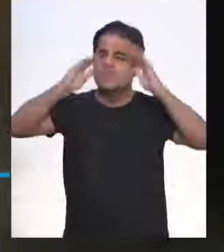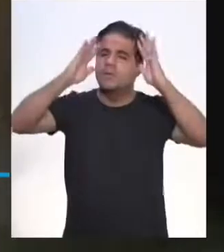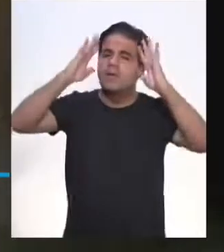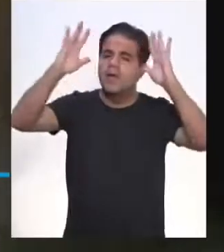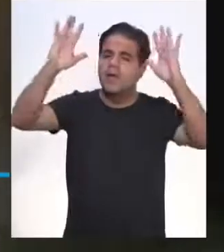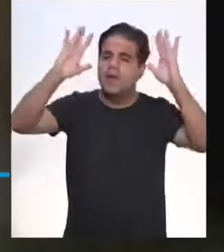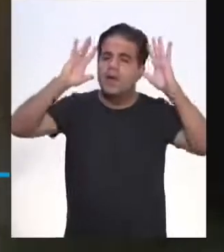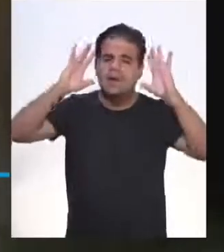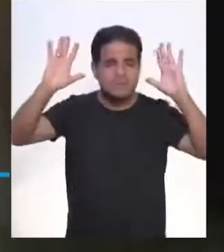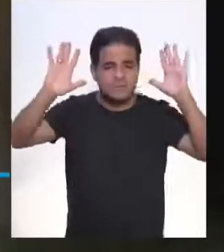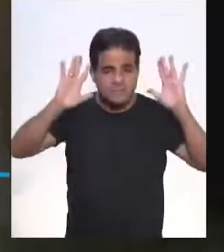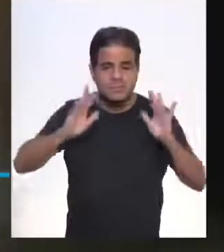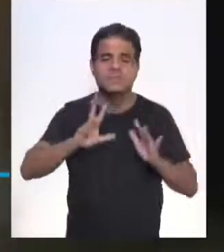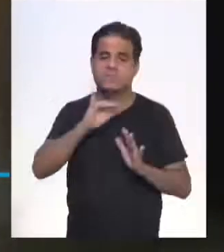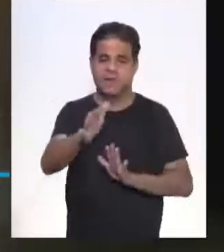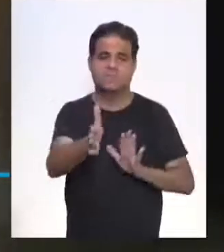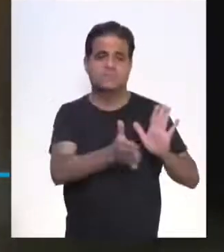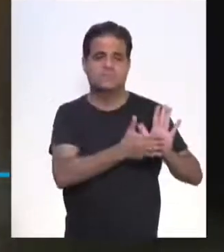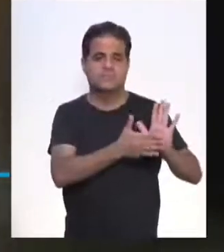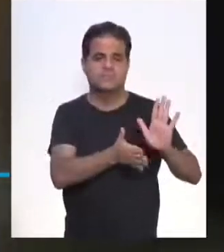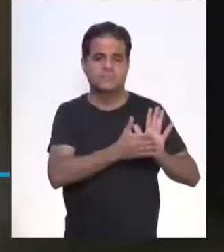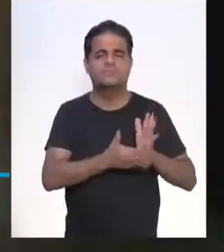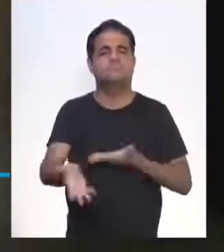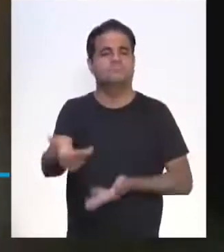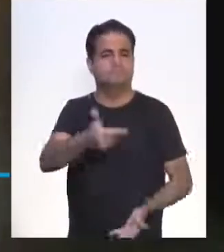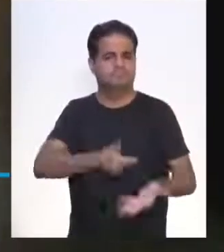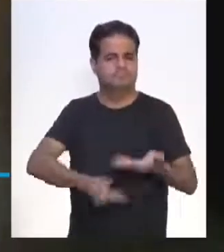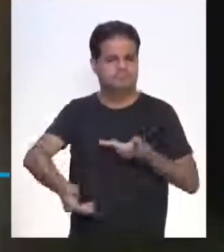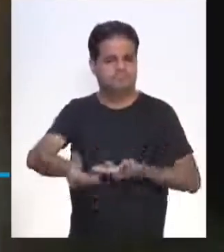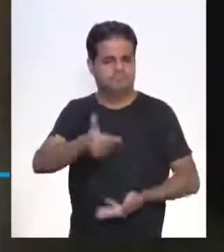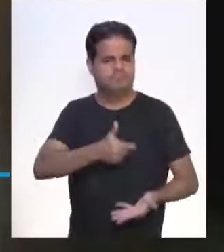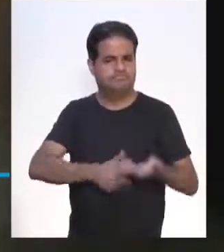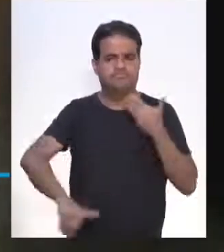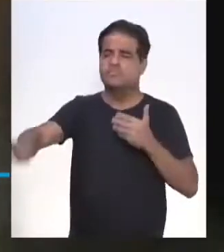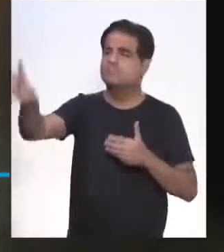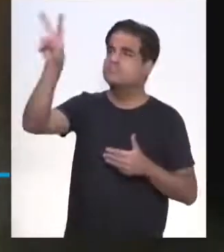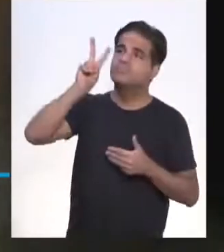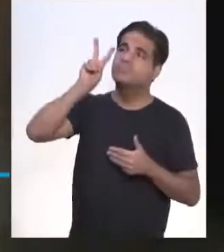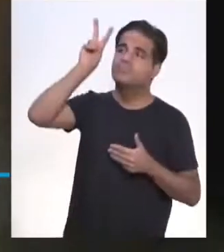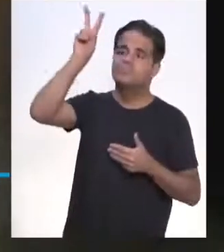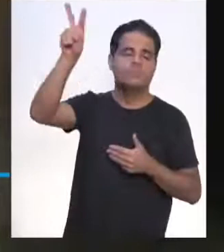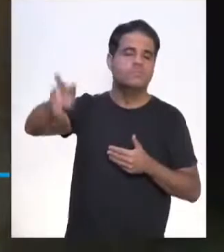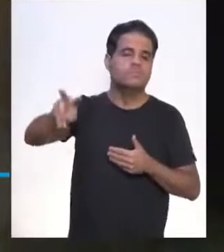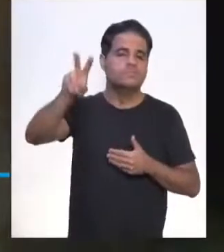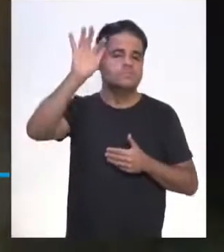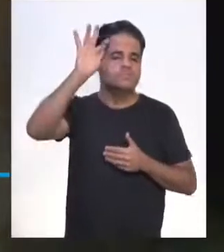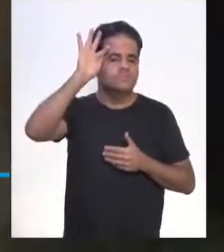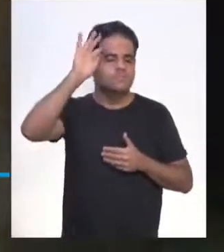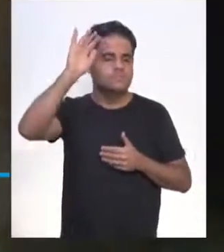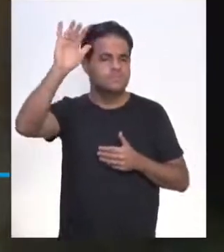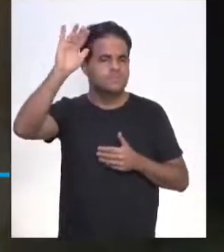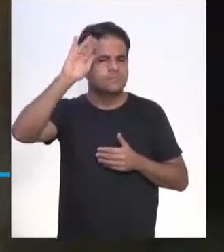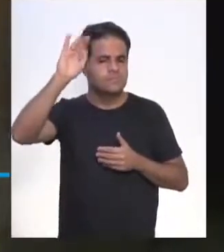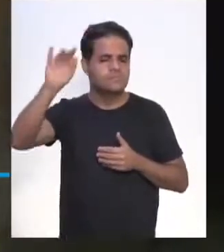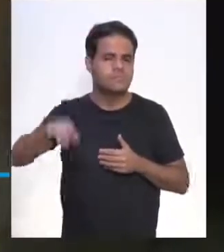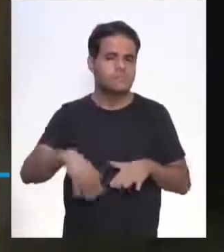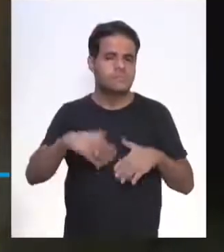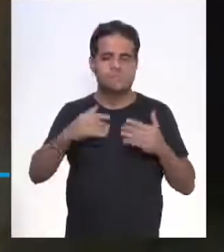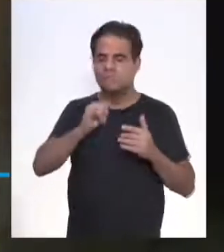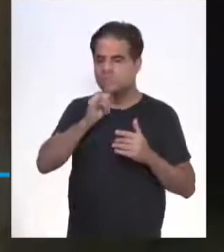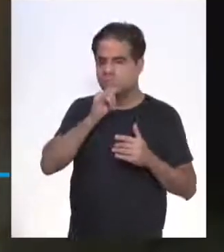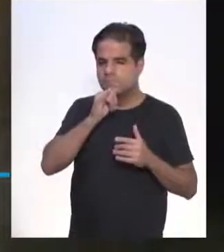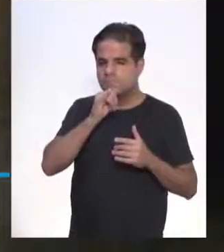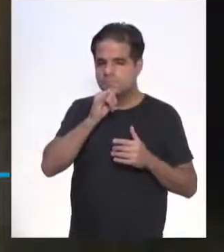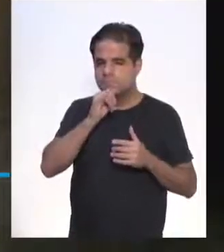diferentes ramos que vão se estabelecendo, então, na filosofia. Vejam só, na filosofia, por exemplo, a